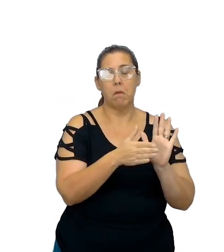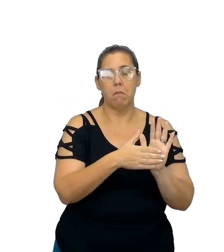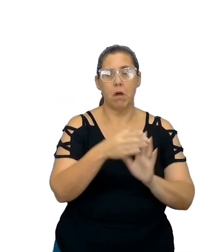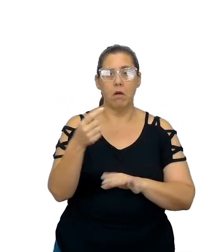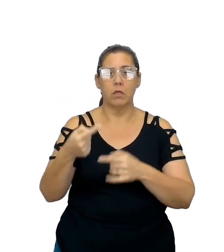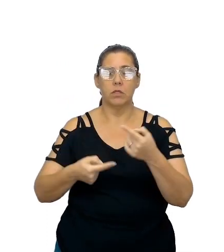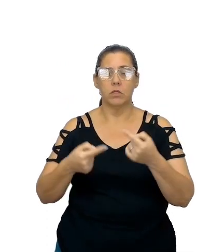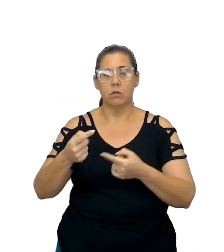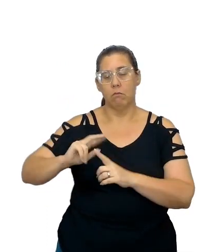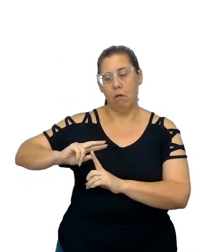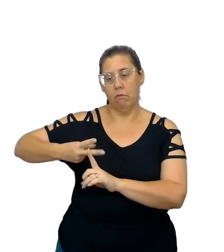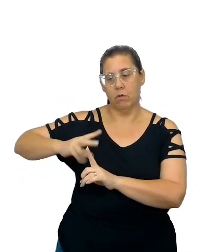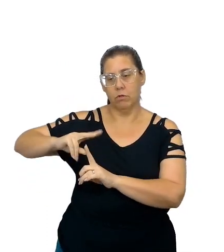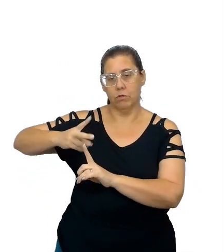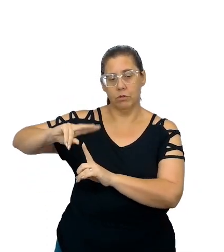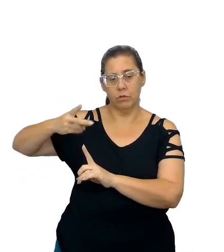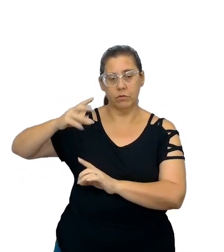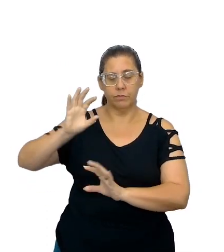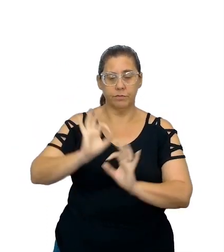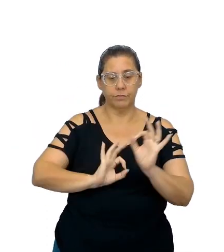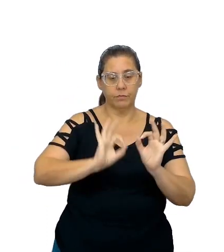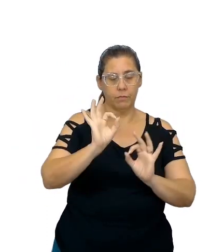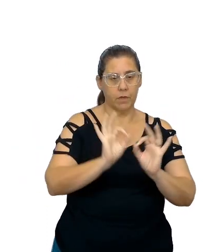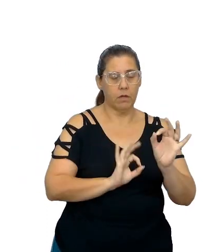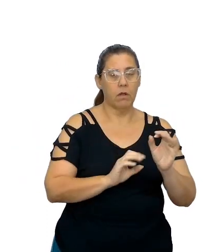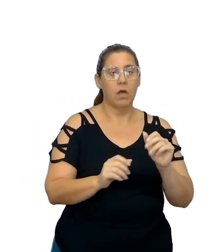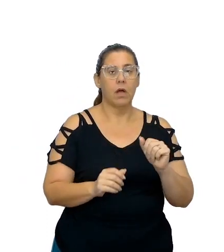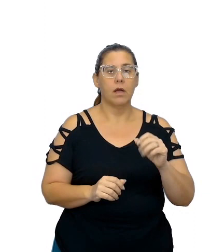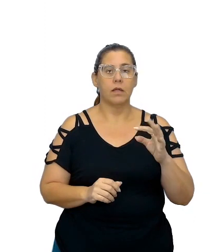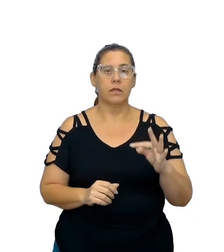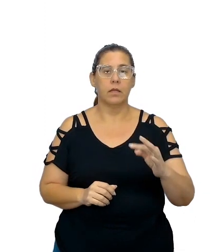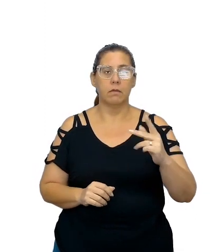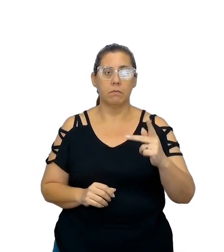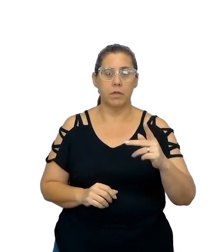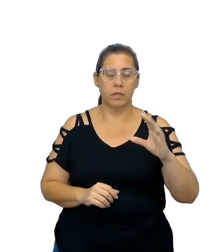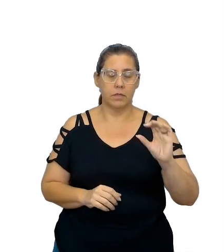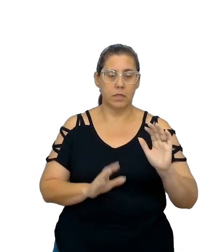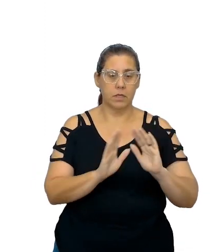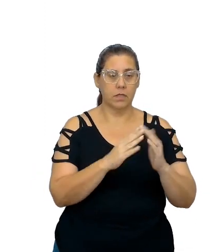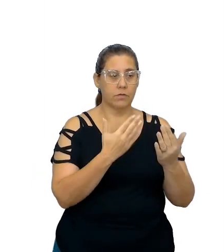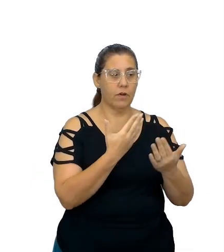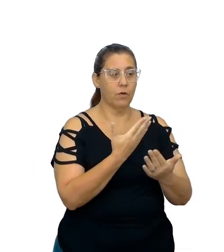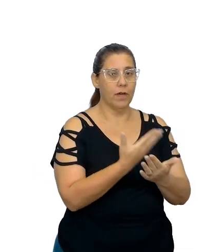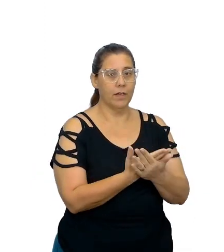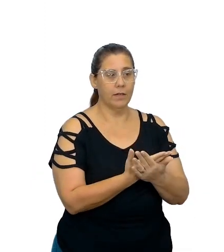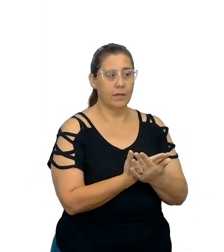no desdobramento do planejamento na TPC da escola.